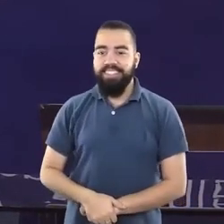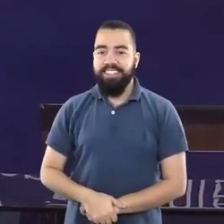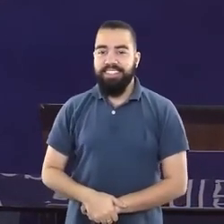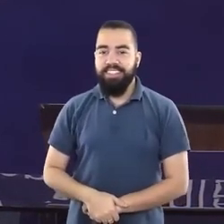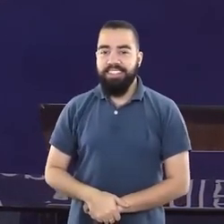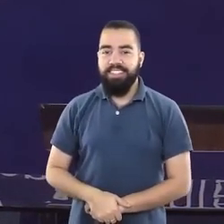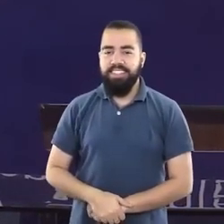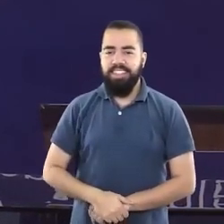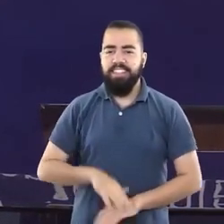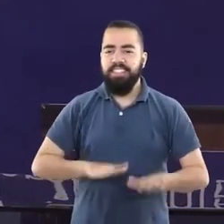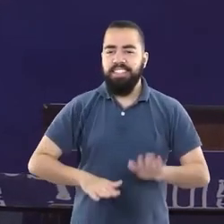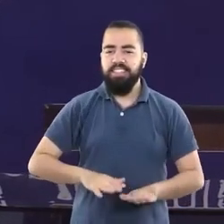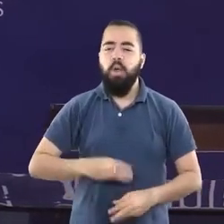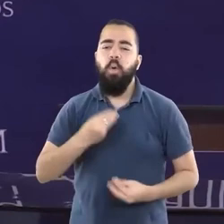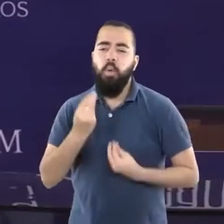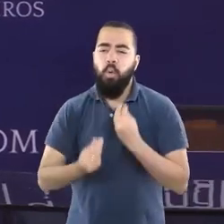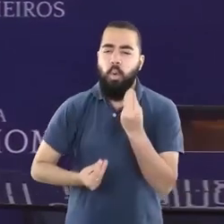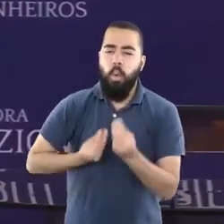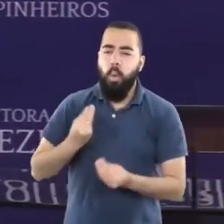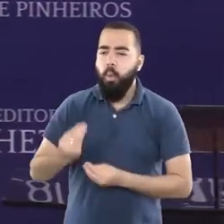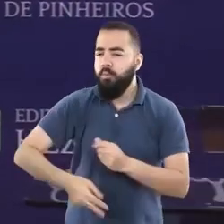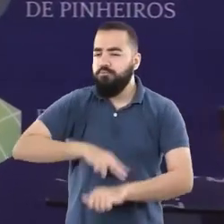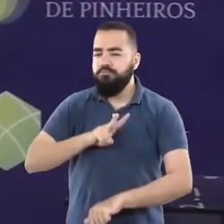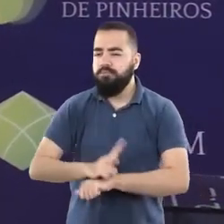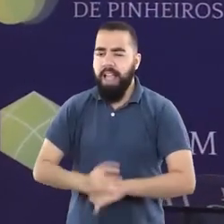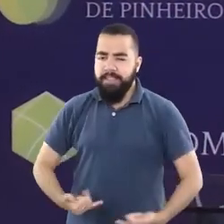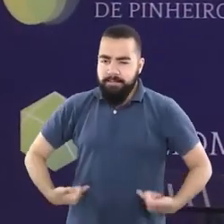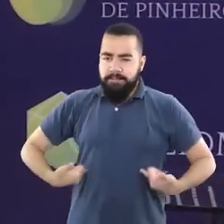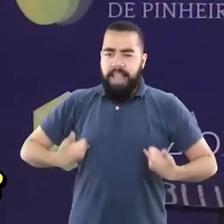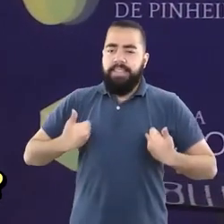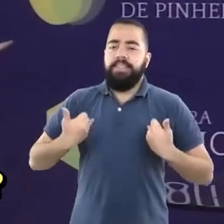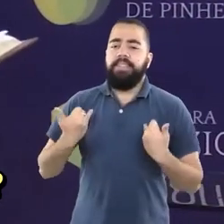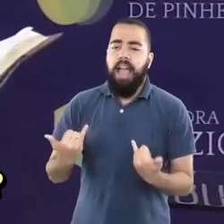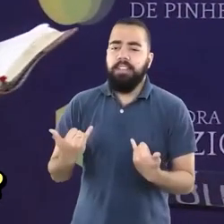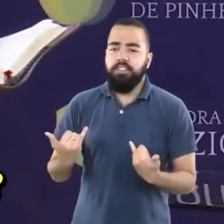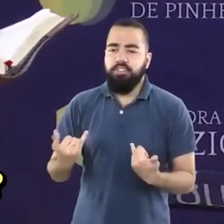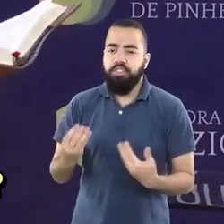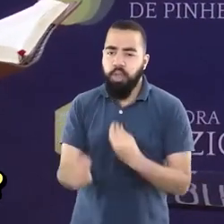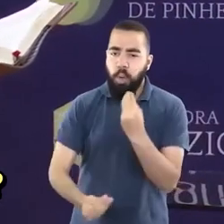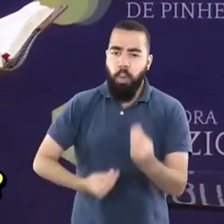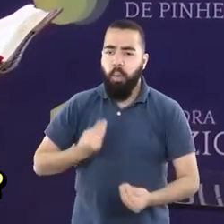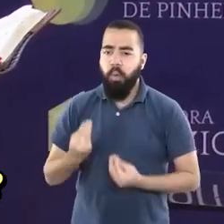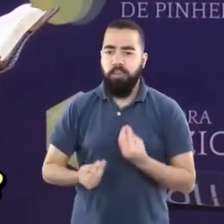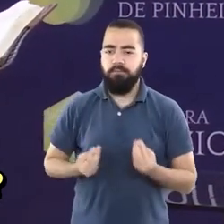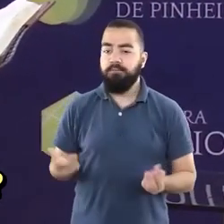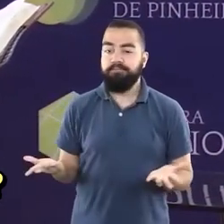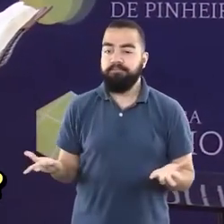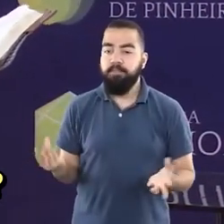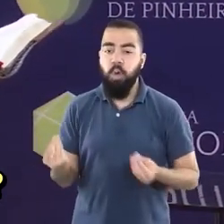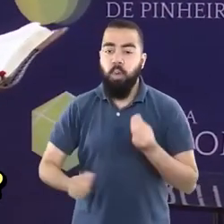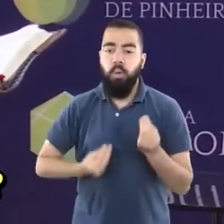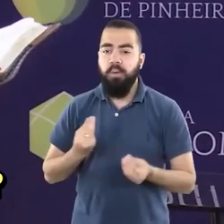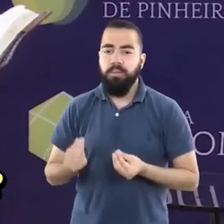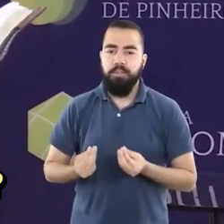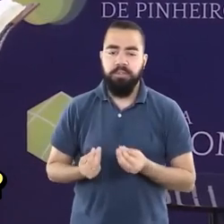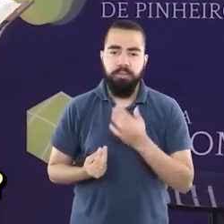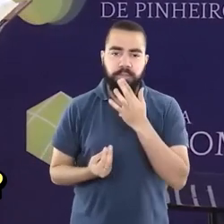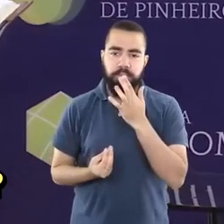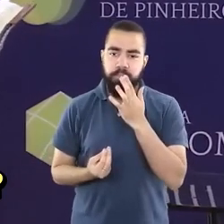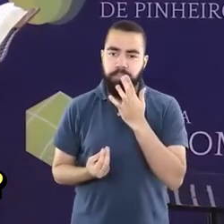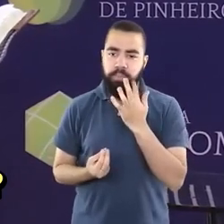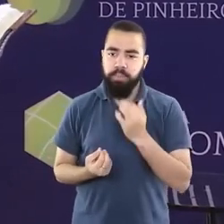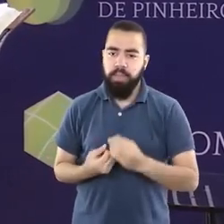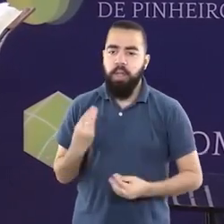Alguém diz: como é que se lida com vaidade? Como é que se lida com soberba? Como é que se lida com dessa mosca azul